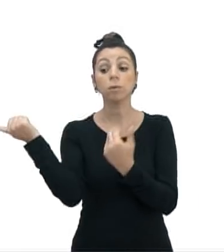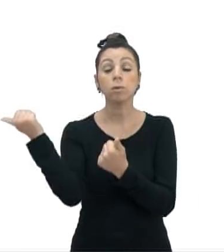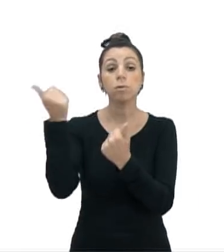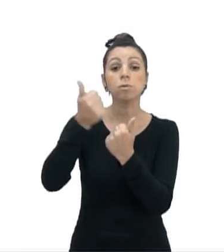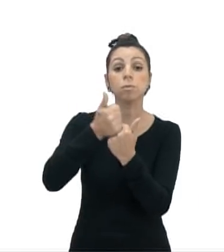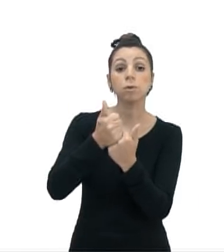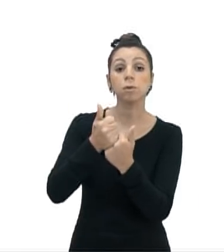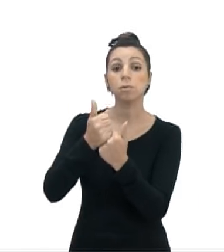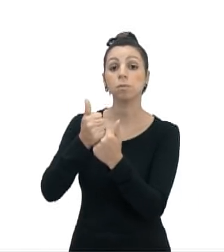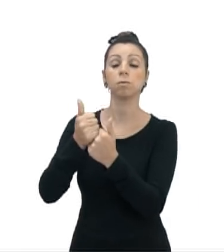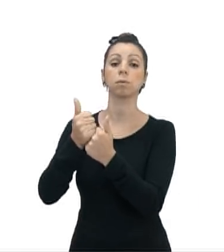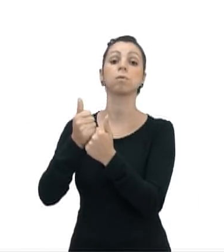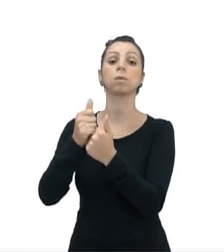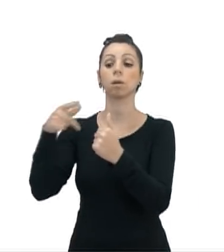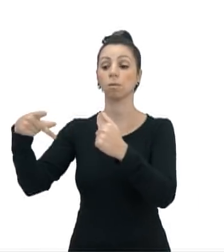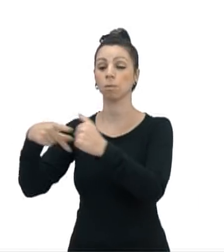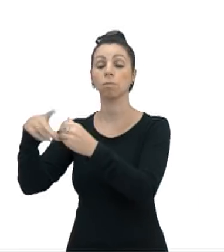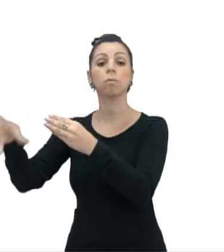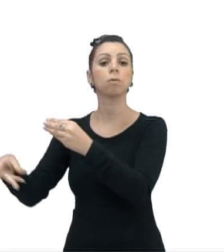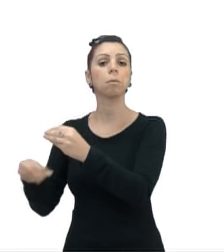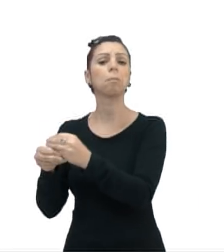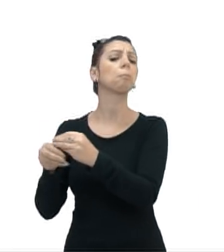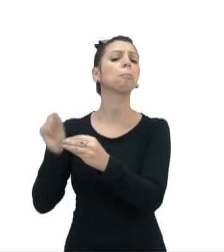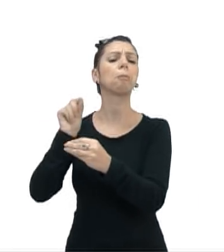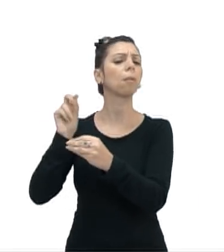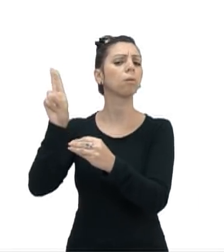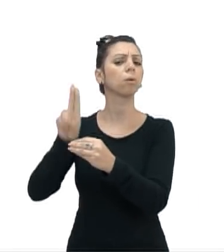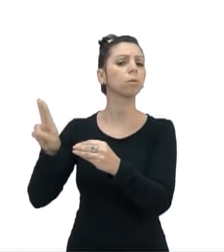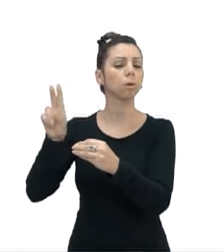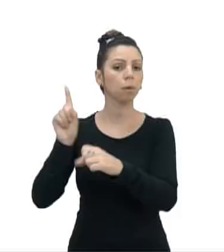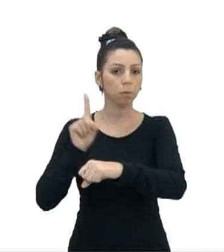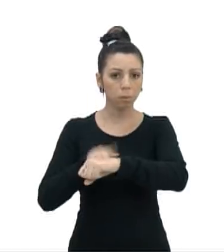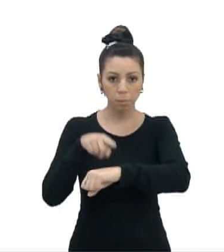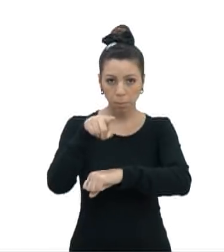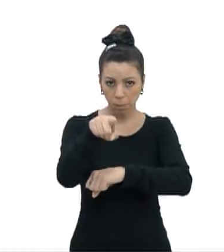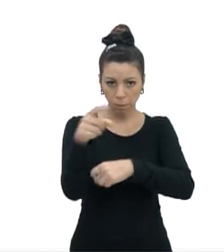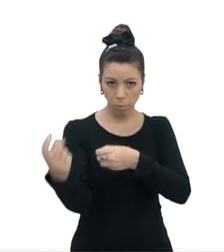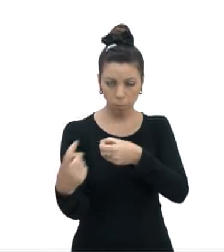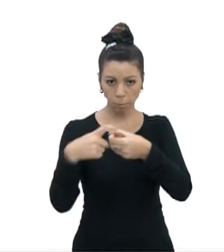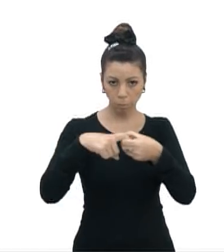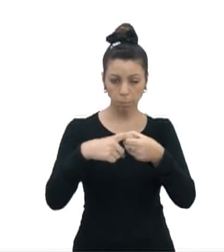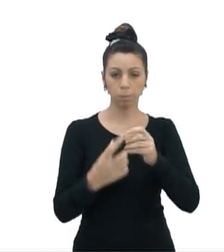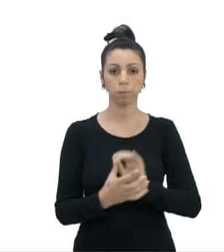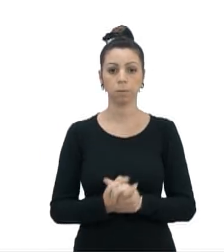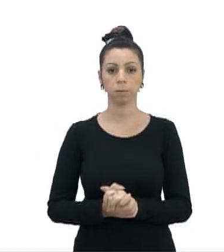substituir seu quarto. Qual o pronome oblíquo eu tenho que usar? Um tempinho e nós já voltamos